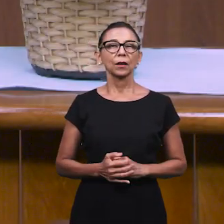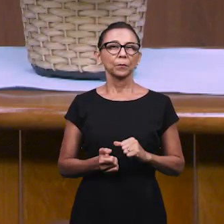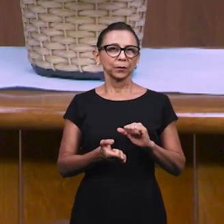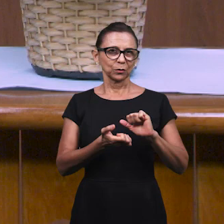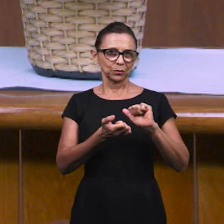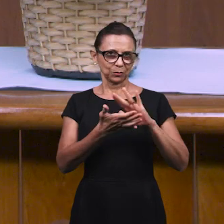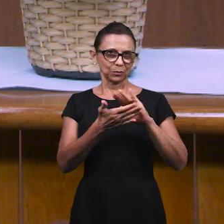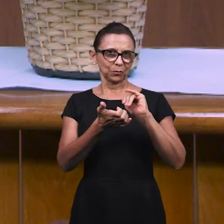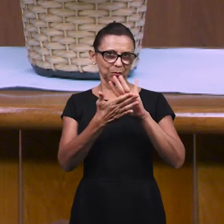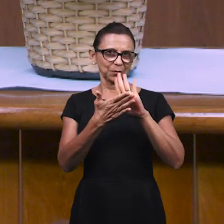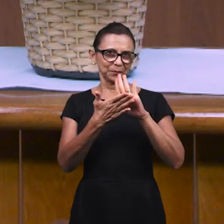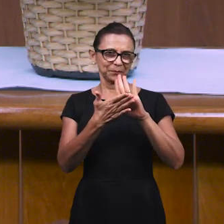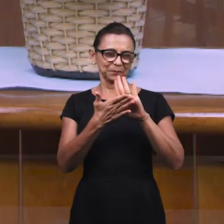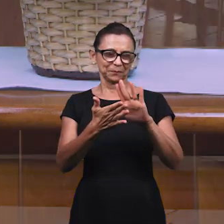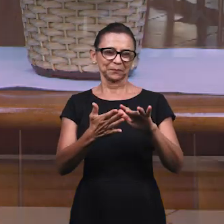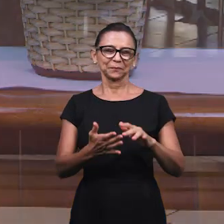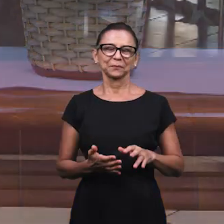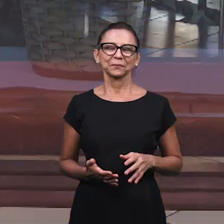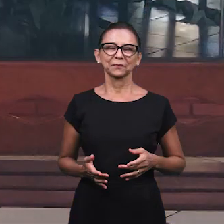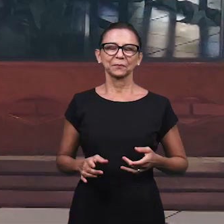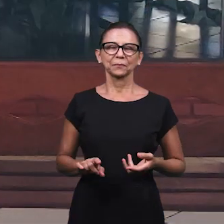adorando ao Senhor com um hino de clamor.